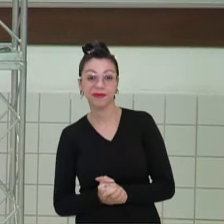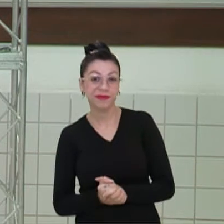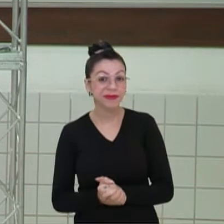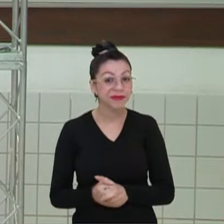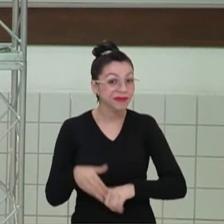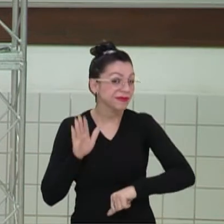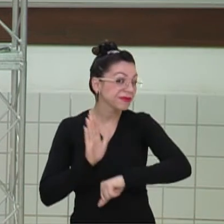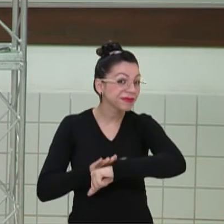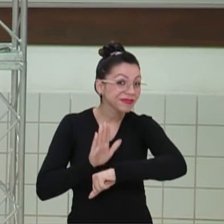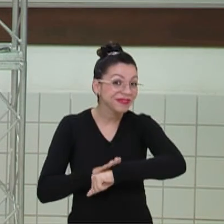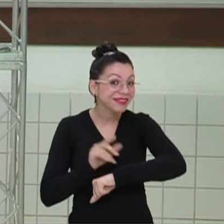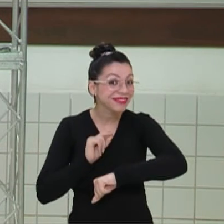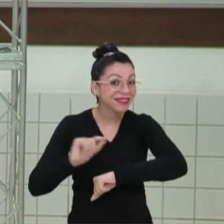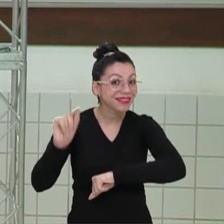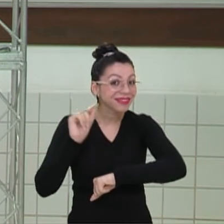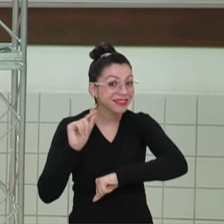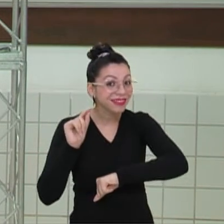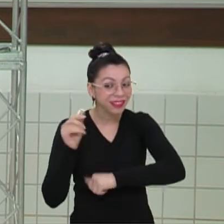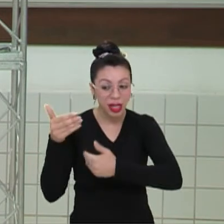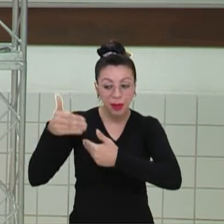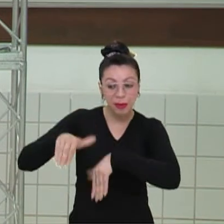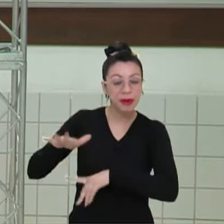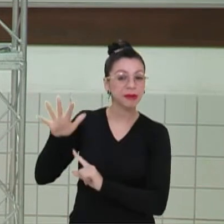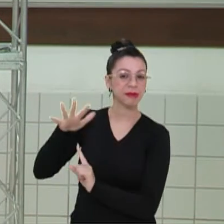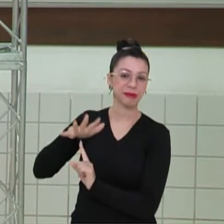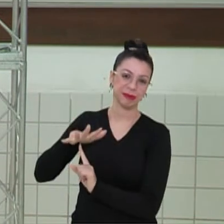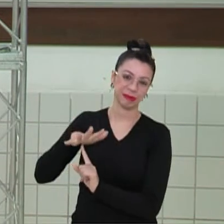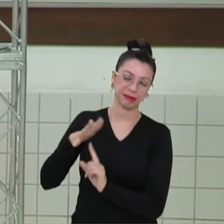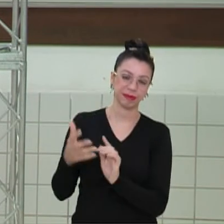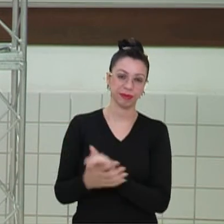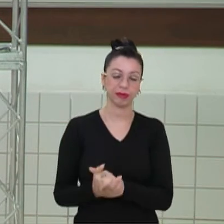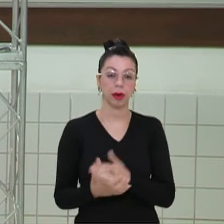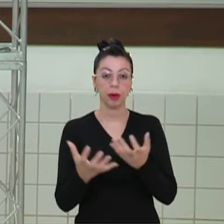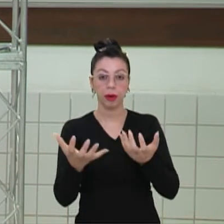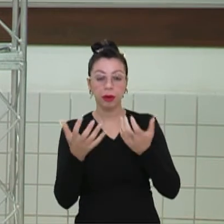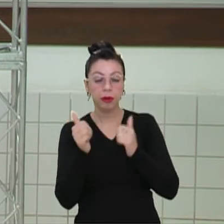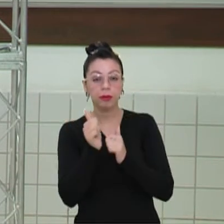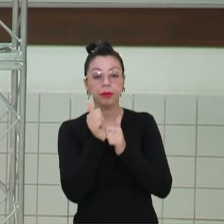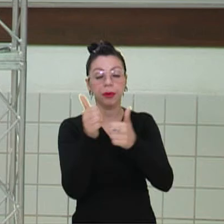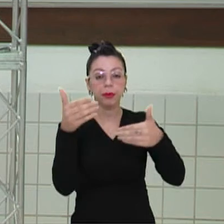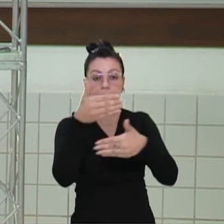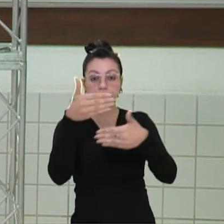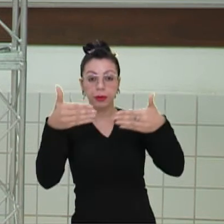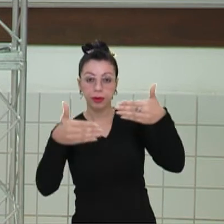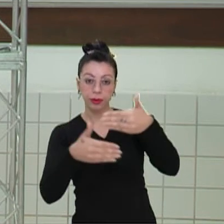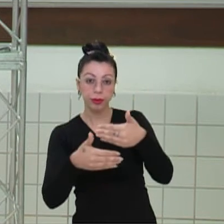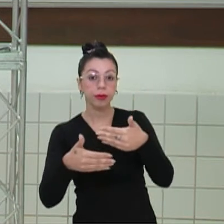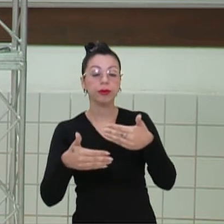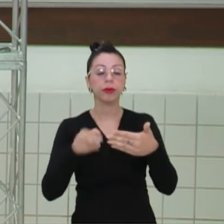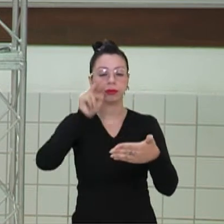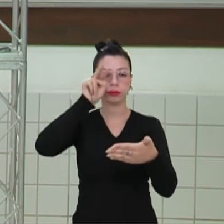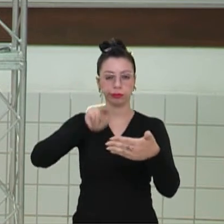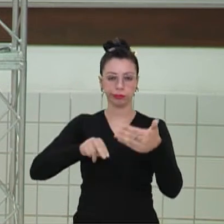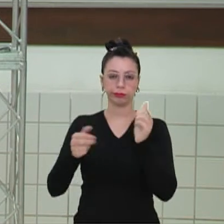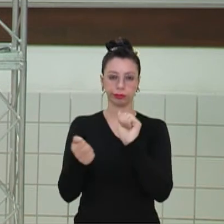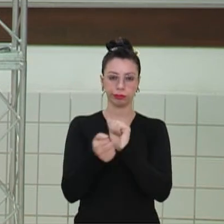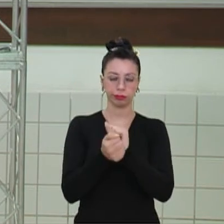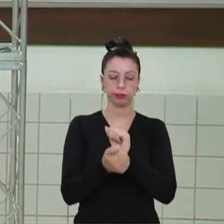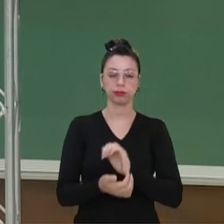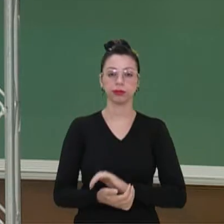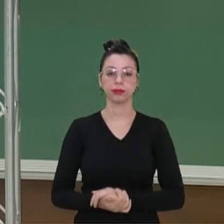Momento! Prova Paraná! Então, eu quero que você me acompanhe agora aqui e vamos ler junto, tá bom?